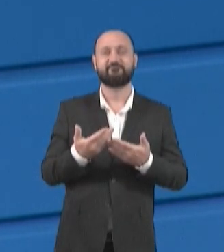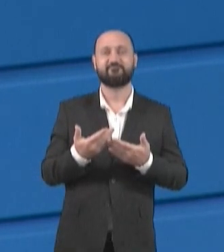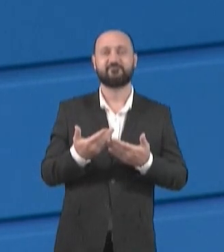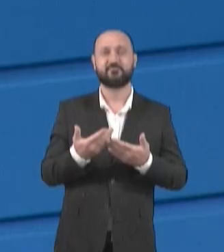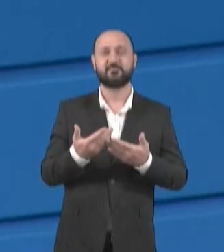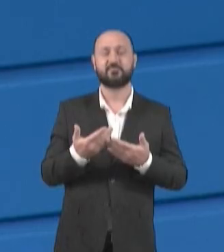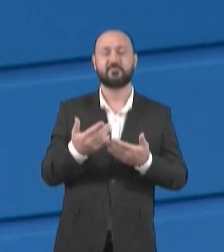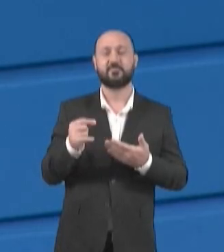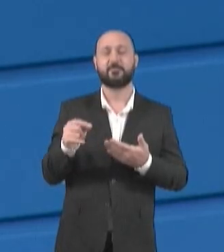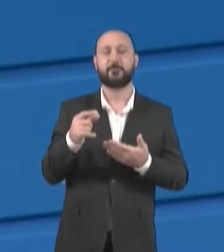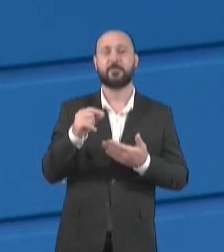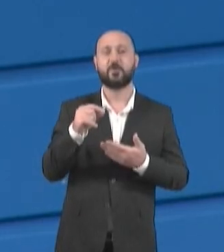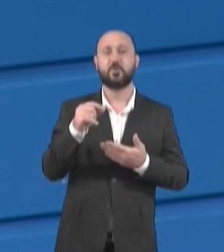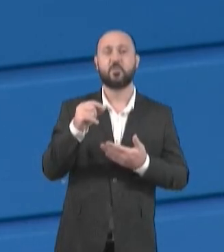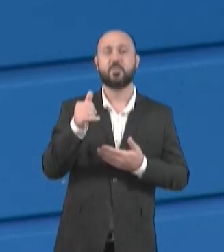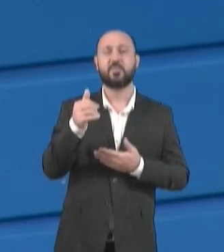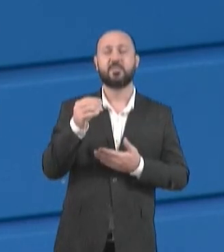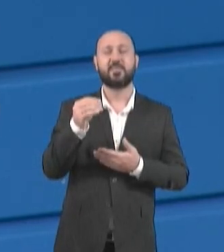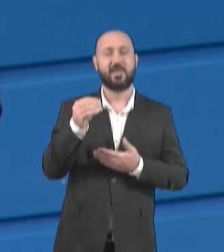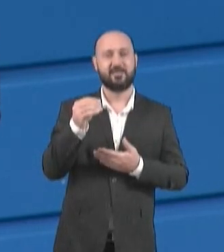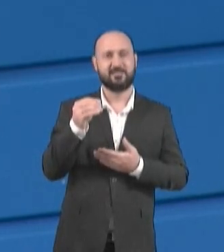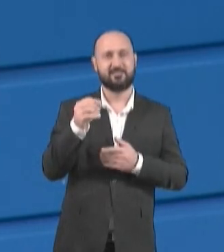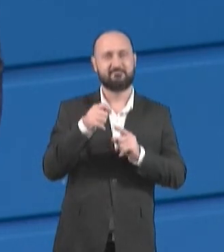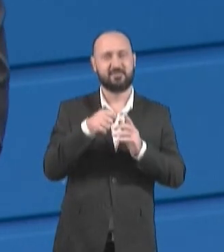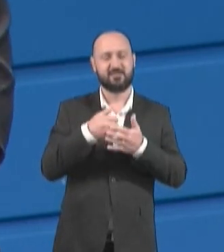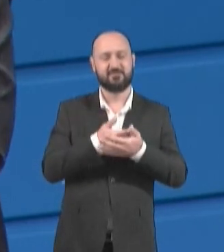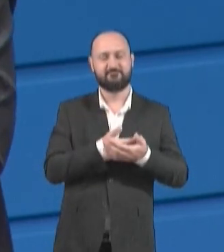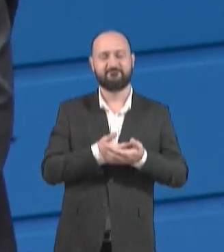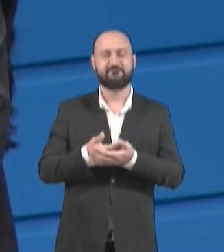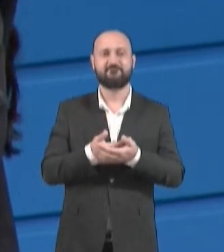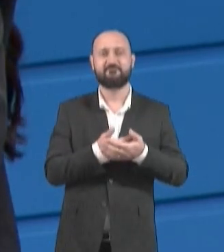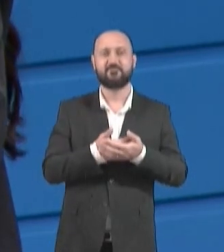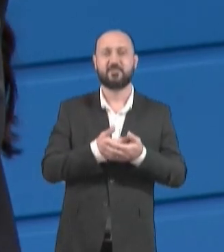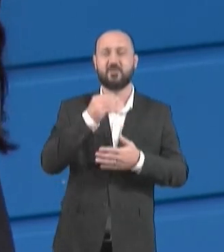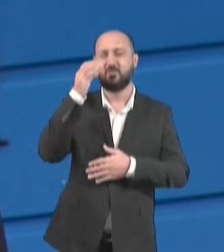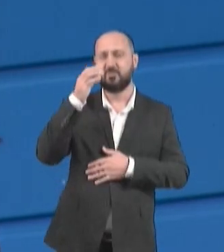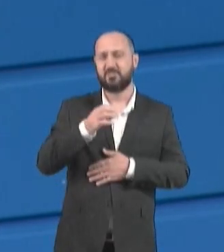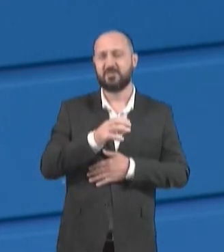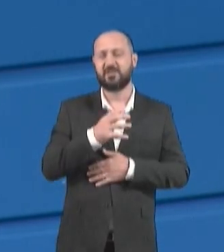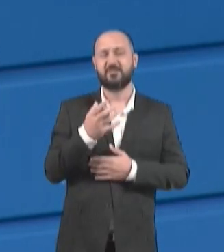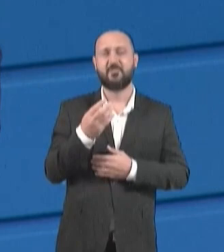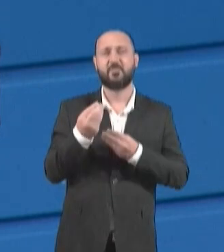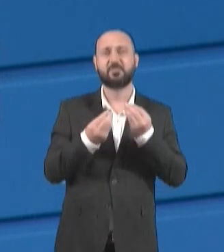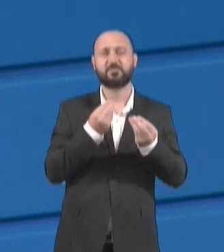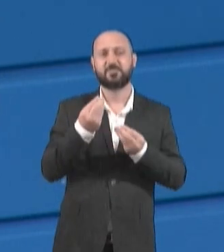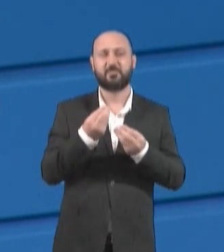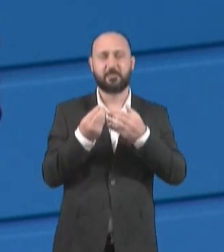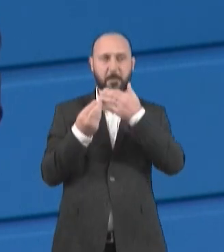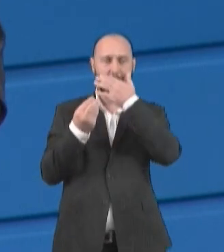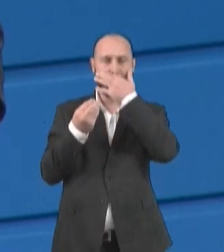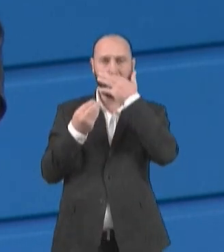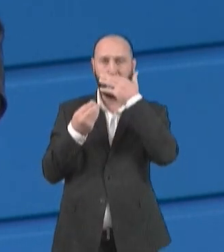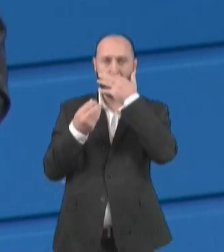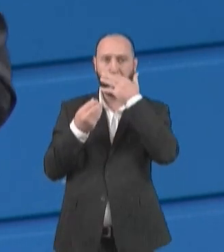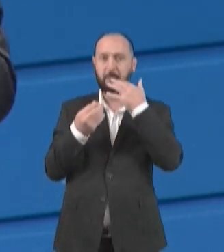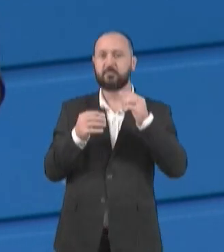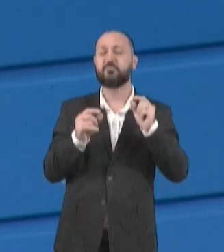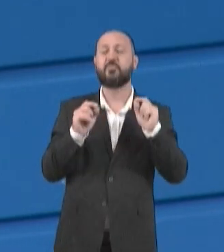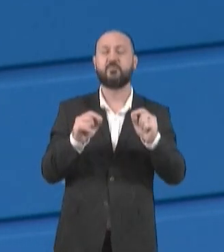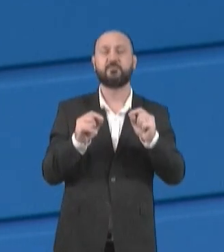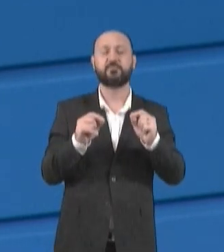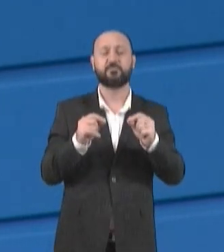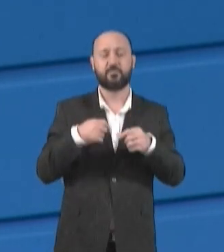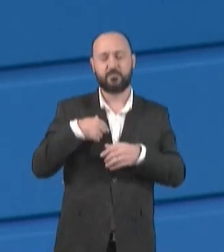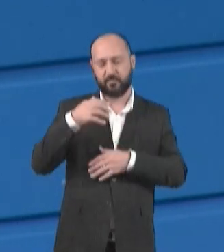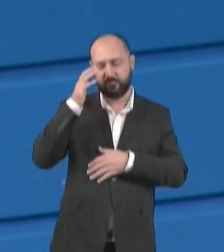pela Sofia, né, com 10 meses, apenas 10 meses. Que crime de uma crueldade, de um requinte de crueldade que